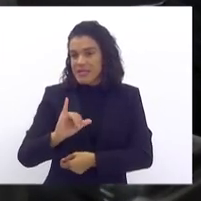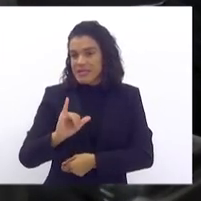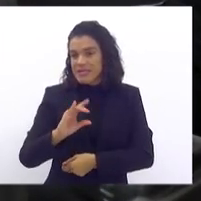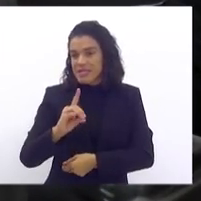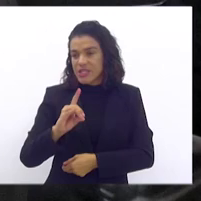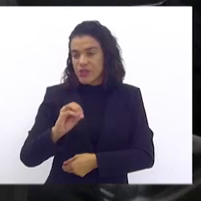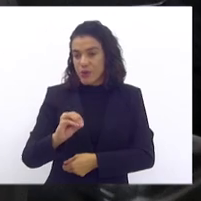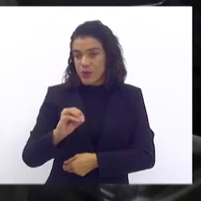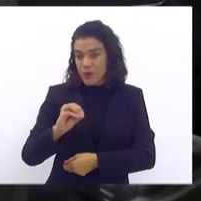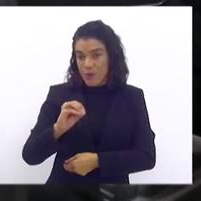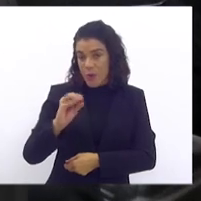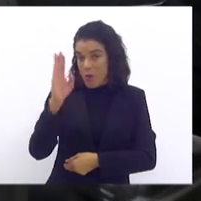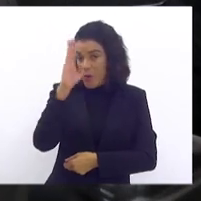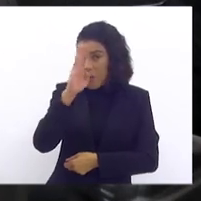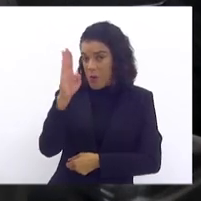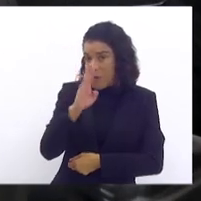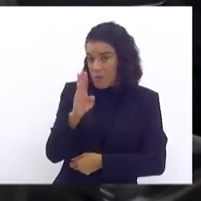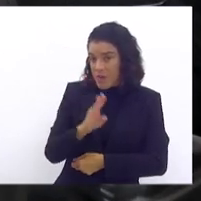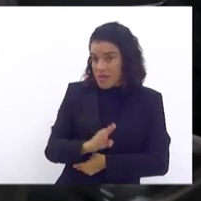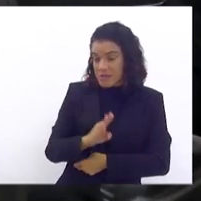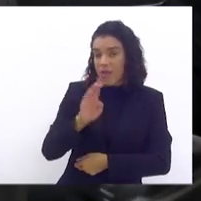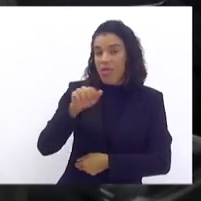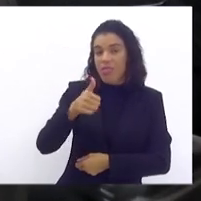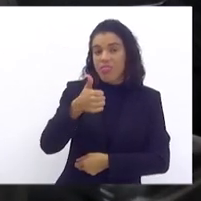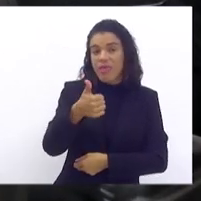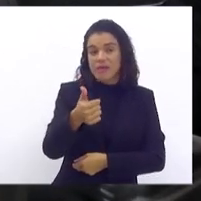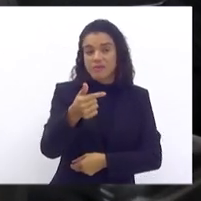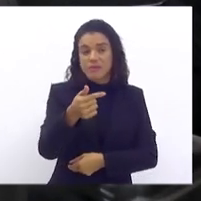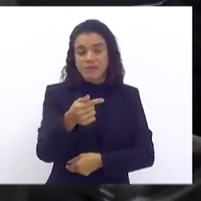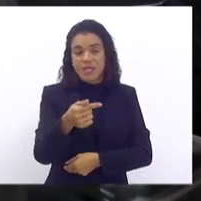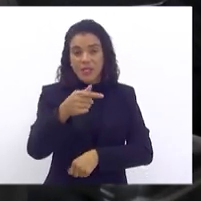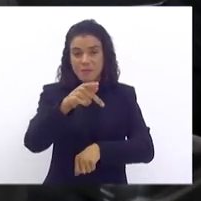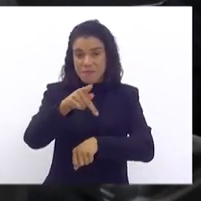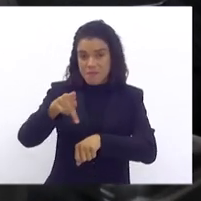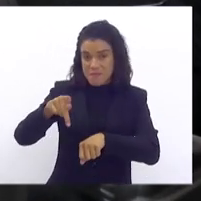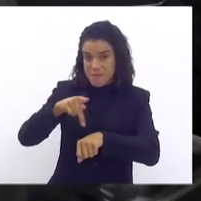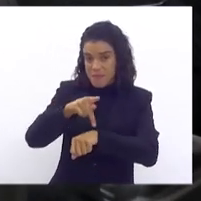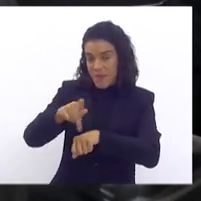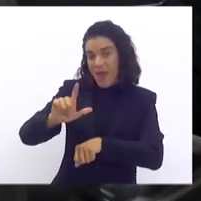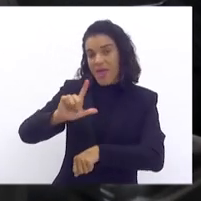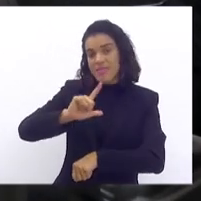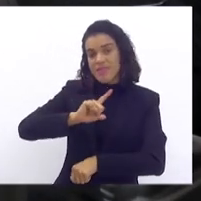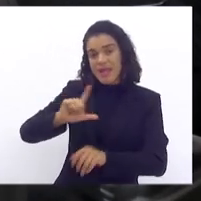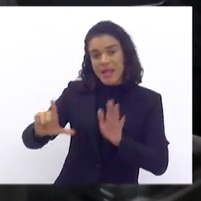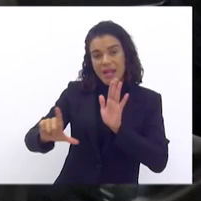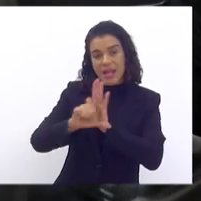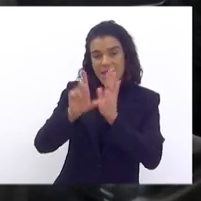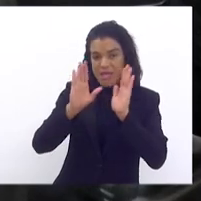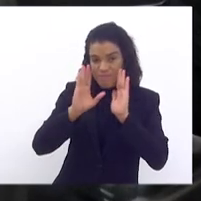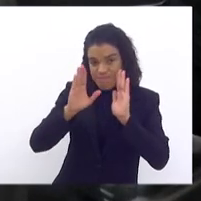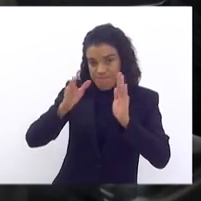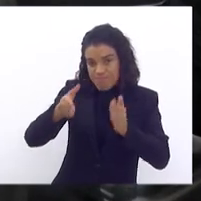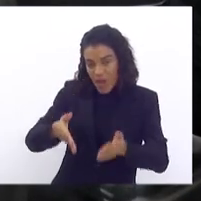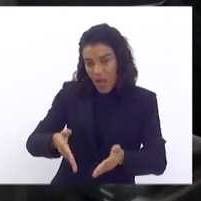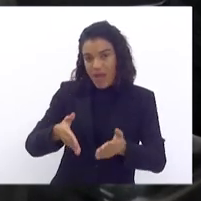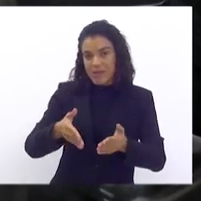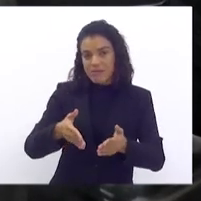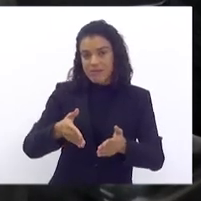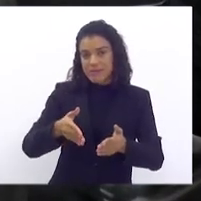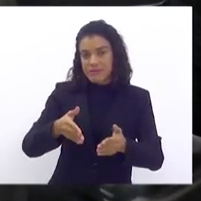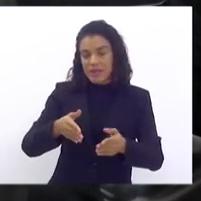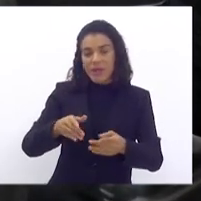foi o 17º país a ter uma lei específica qualificando